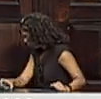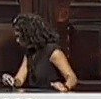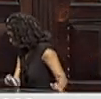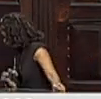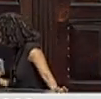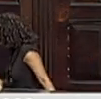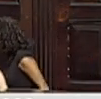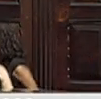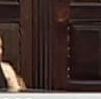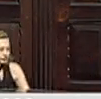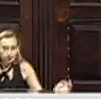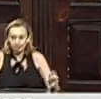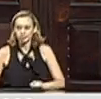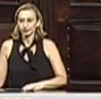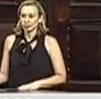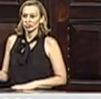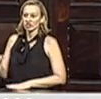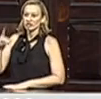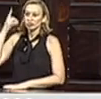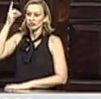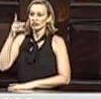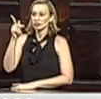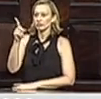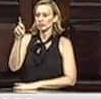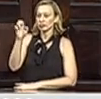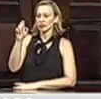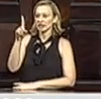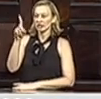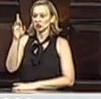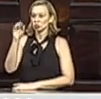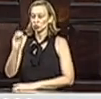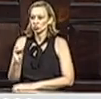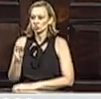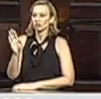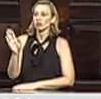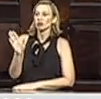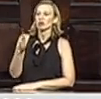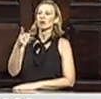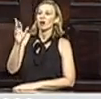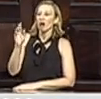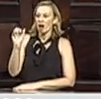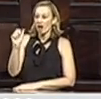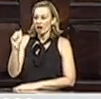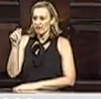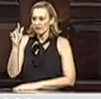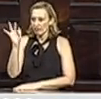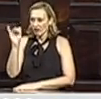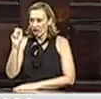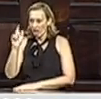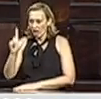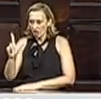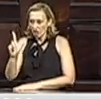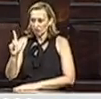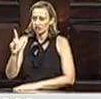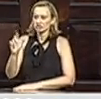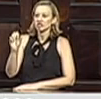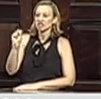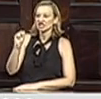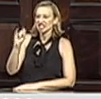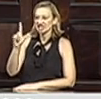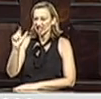deputado Pedro Augusto, deputado Rafael Pisciani, Renato Cozzolino, Rosenberg Reis,